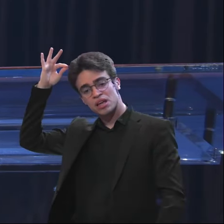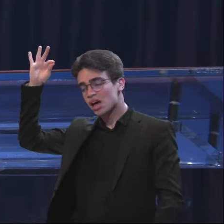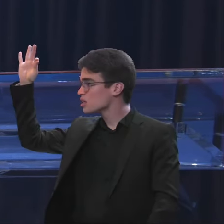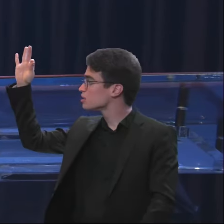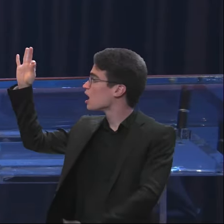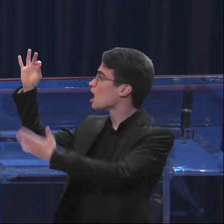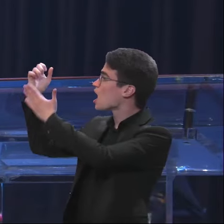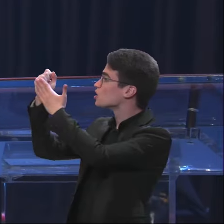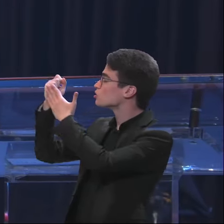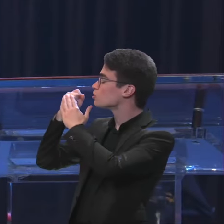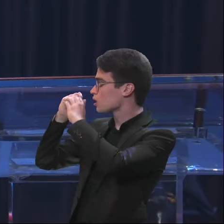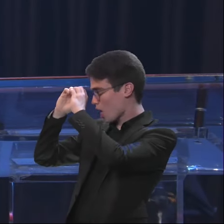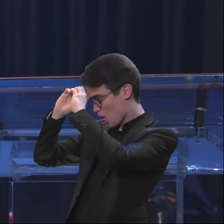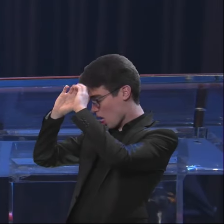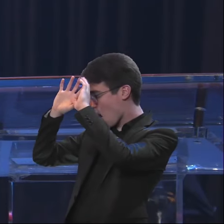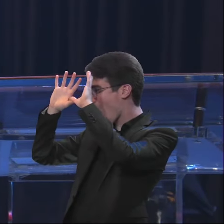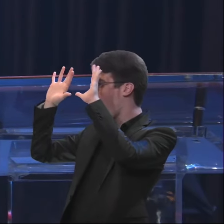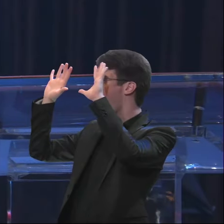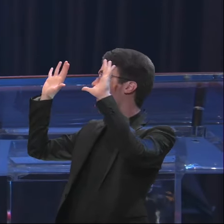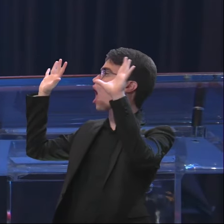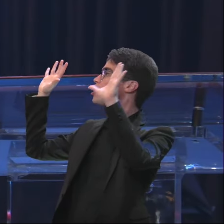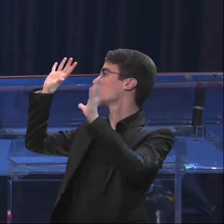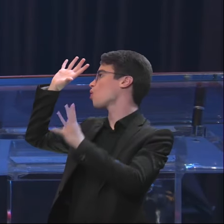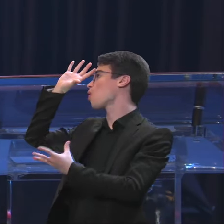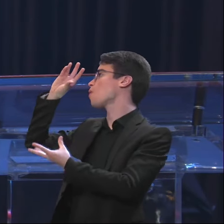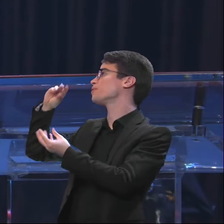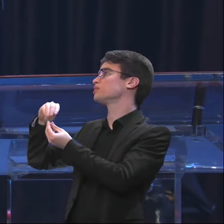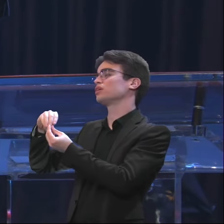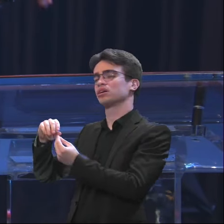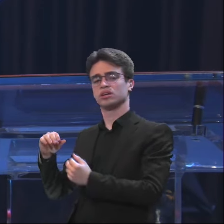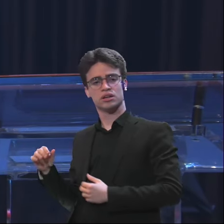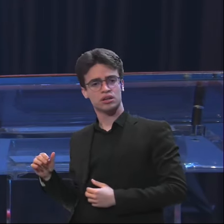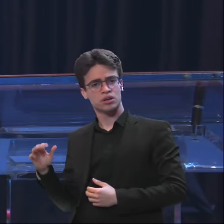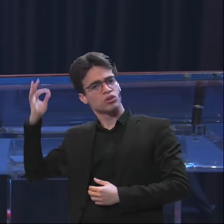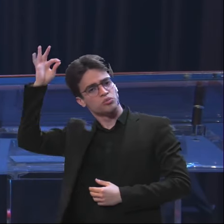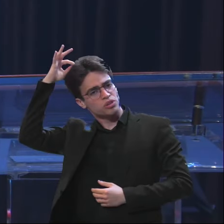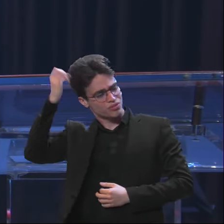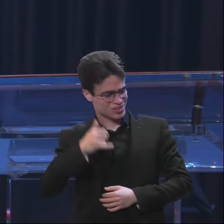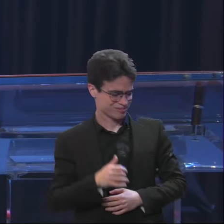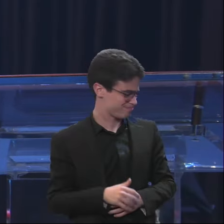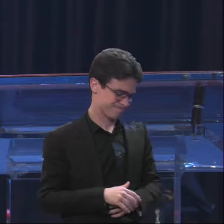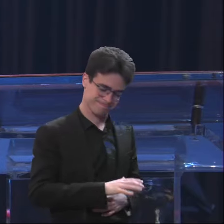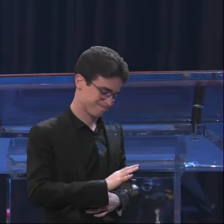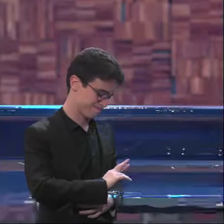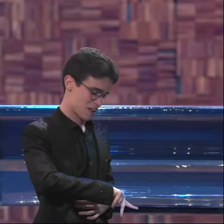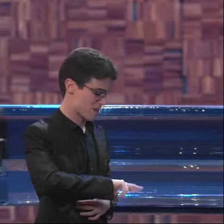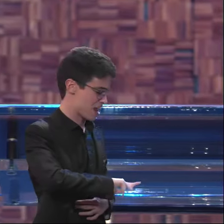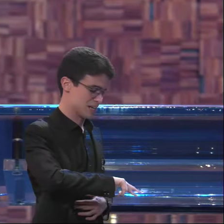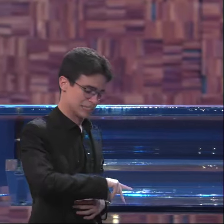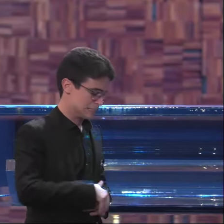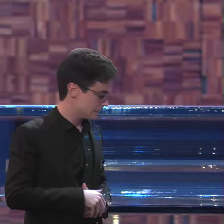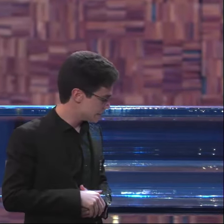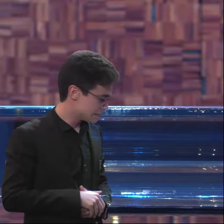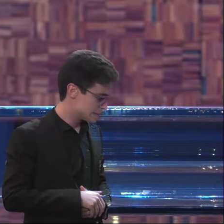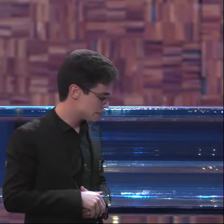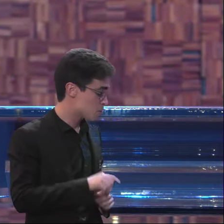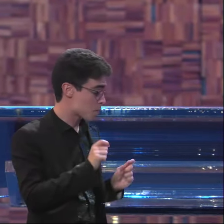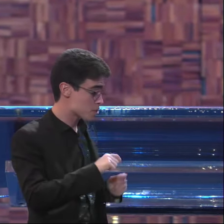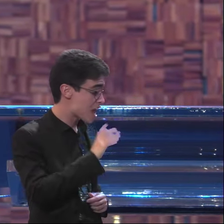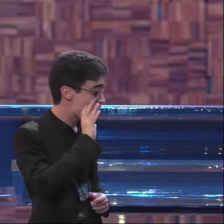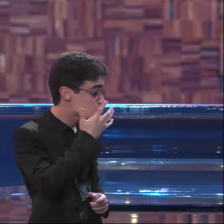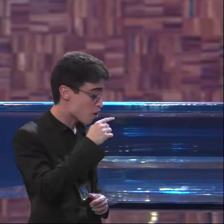meu entendimento. Ele falou, não tem nada a ver com isso. Resolve isso aqui.